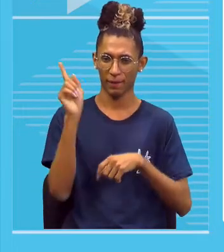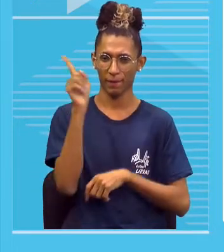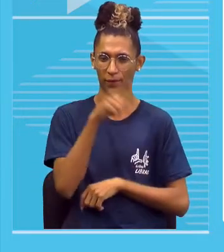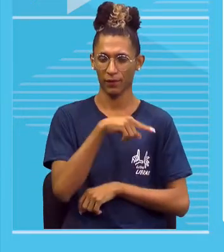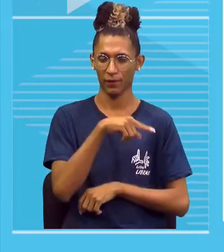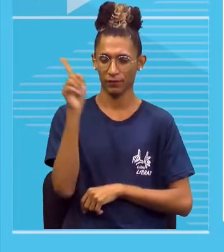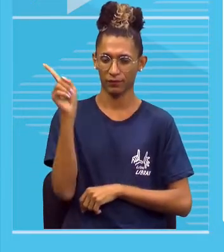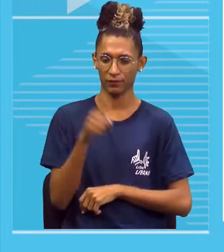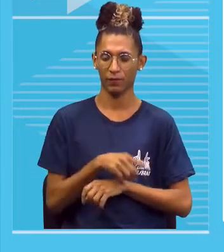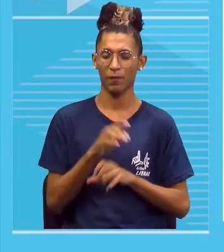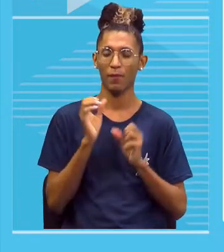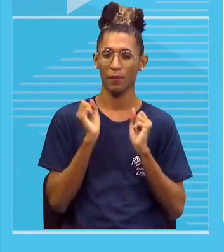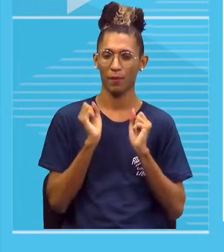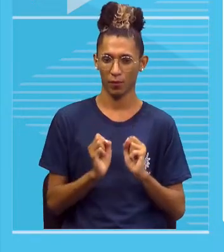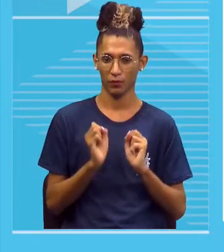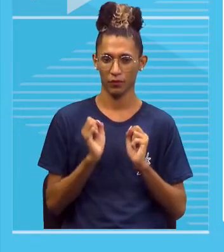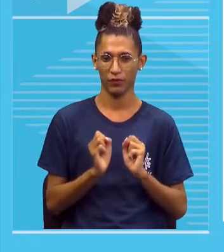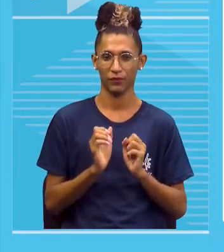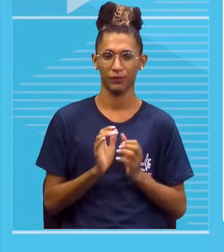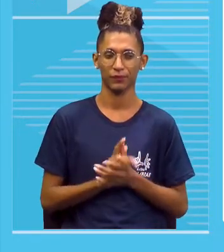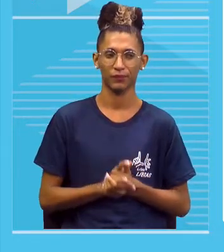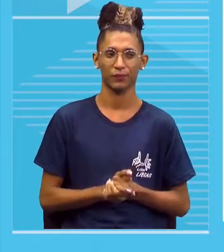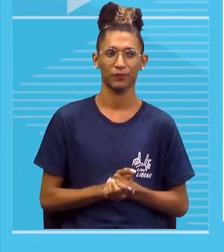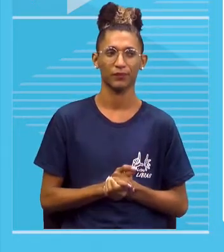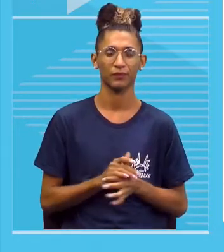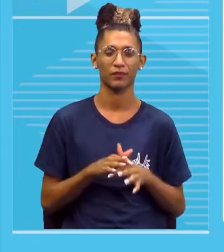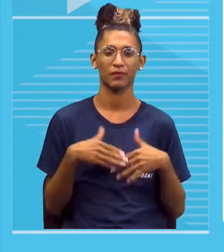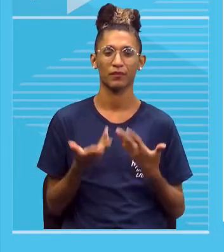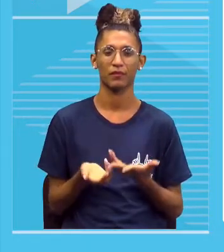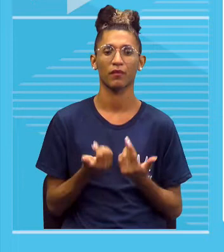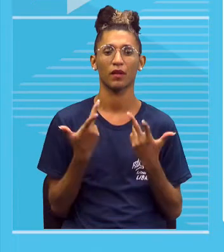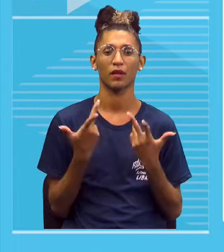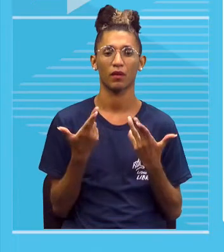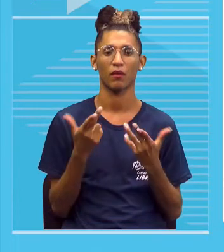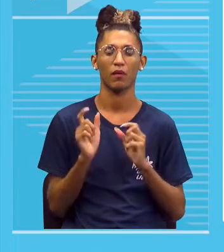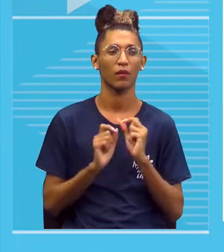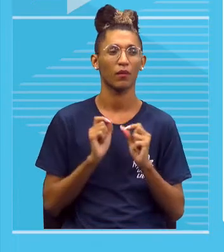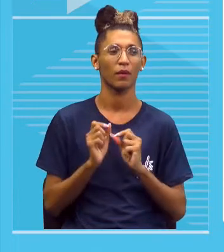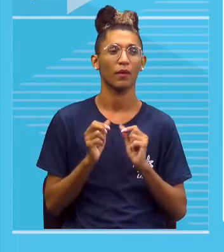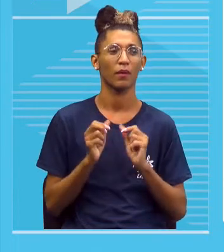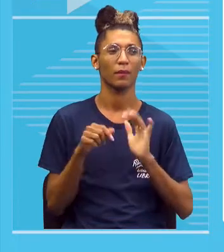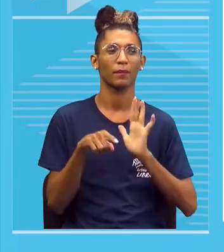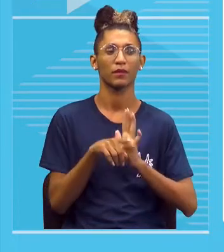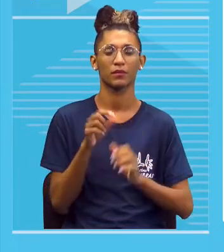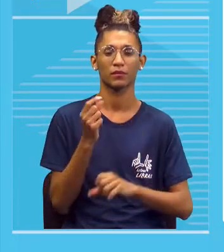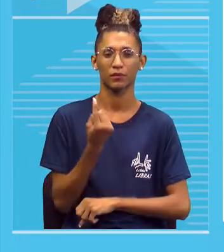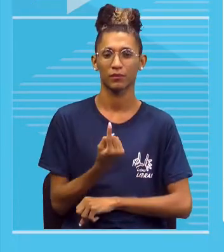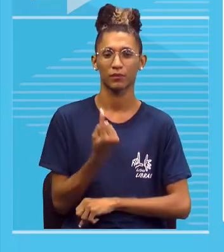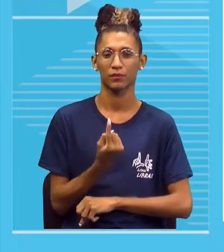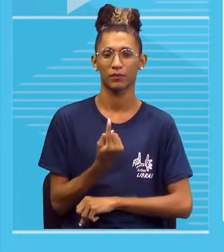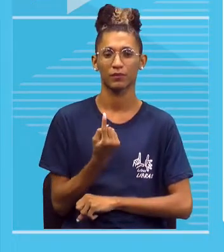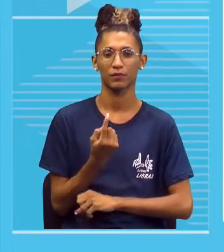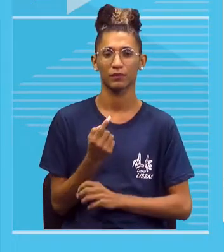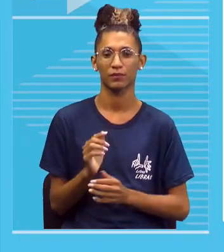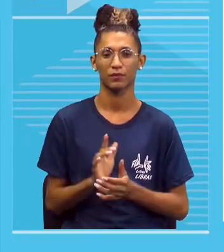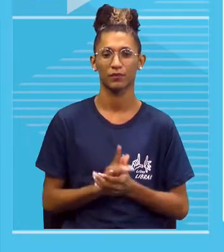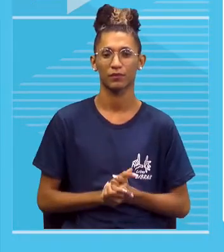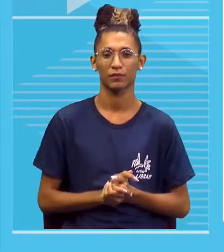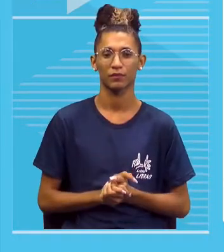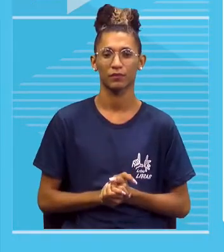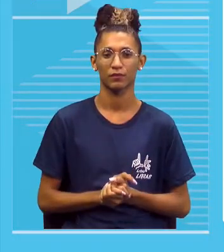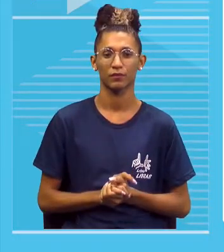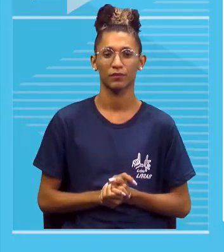e isso vai ser igual a quanto menos um ou